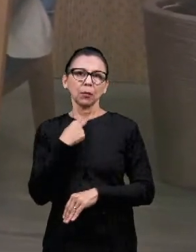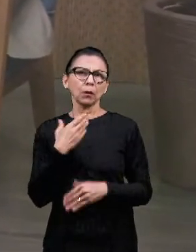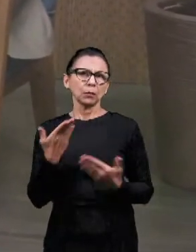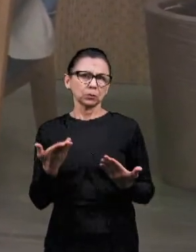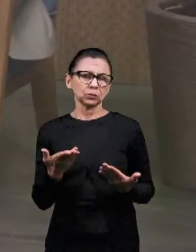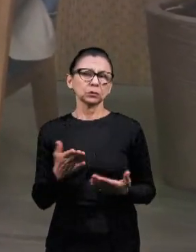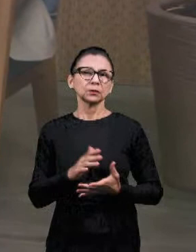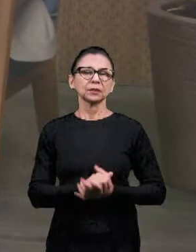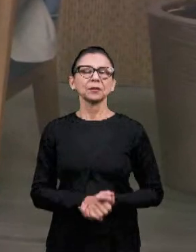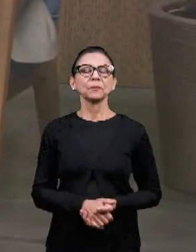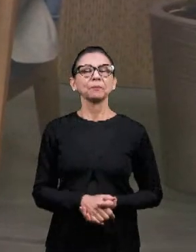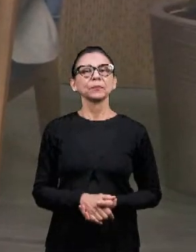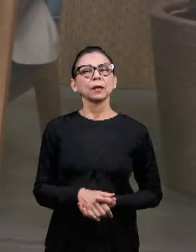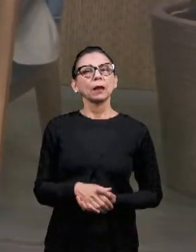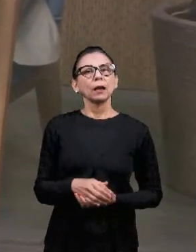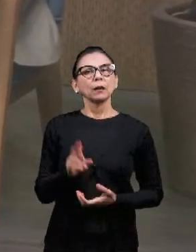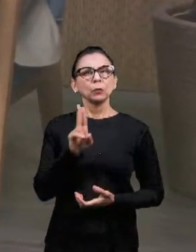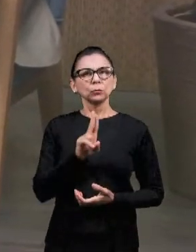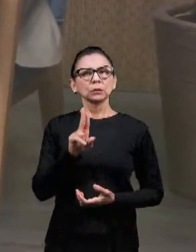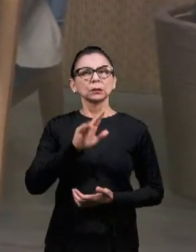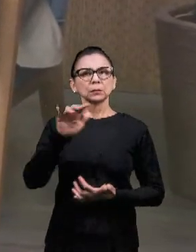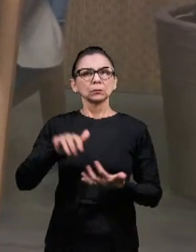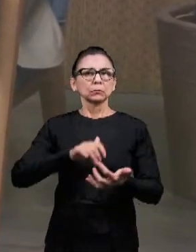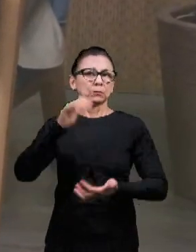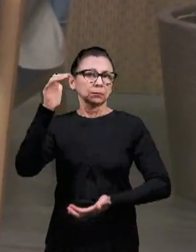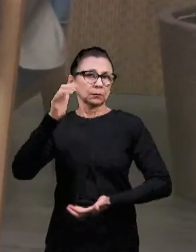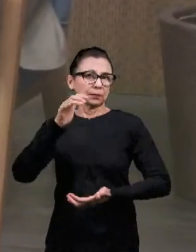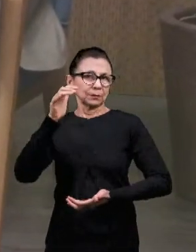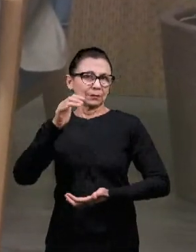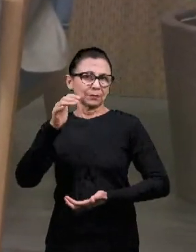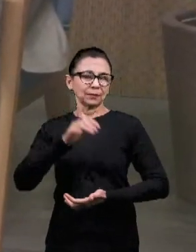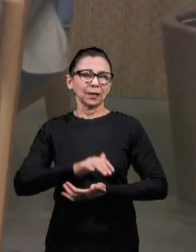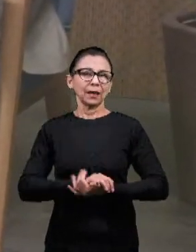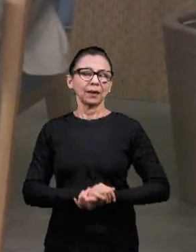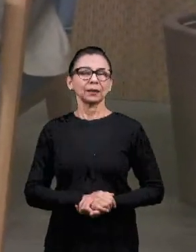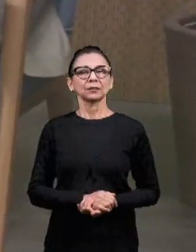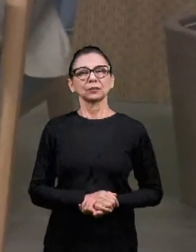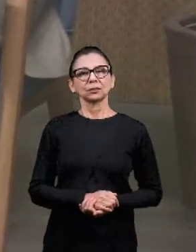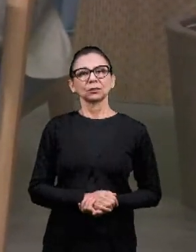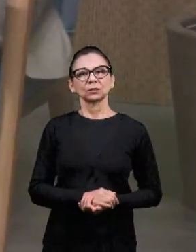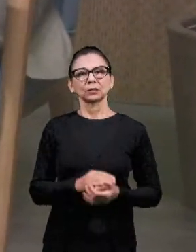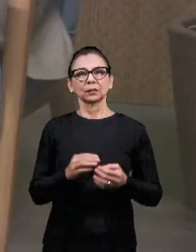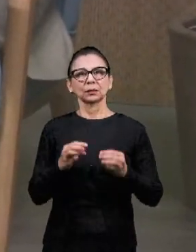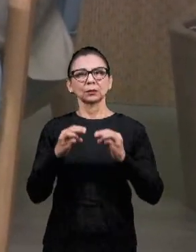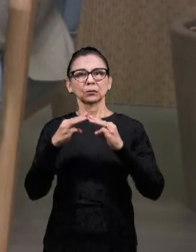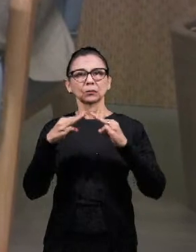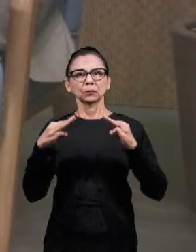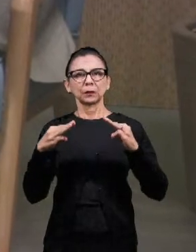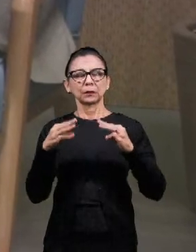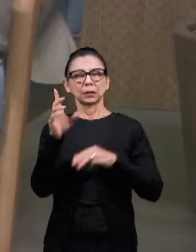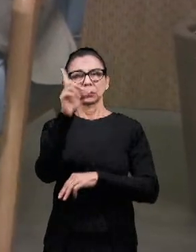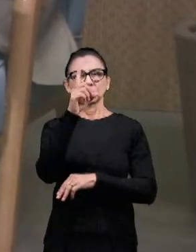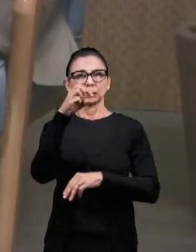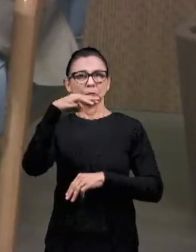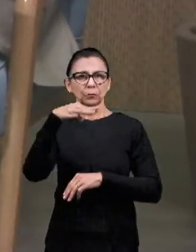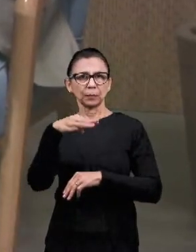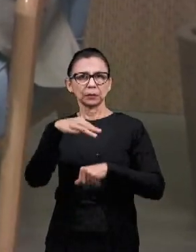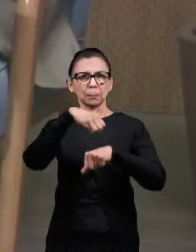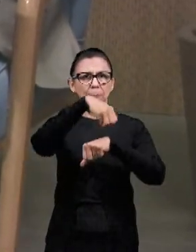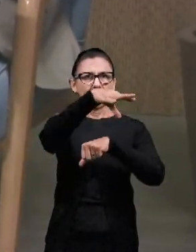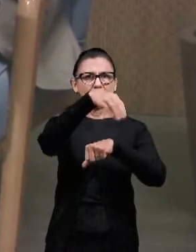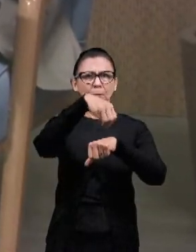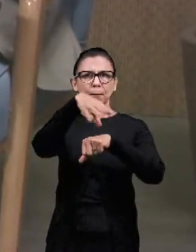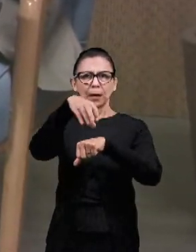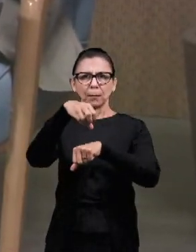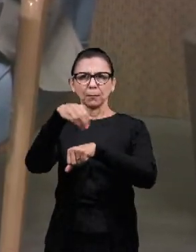satélite, um seminário transmitido ali do Manaim Domingo Martins, com retransmissão para outros Manaíns, quantas pessoas